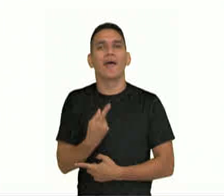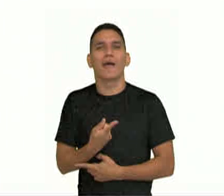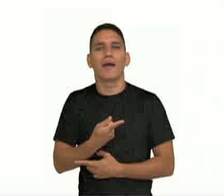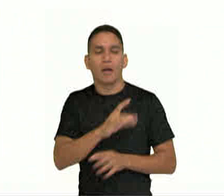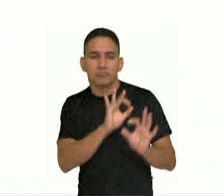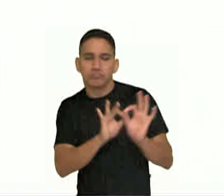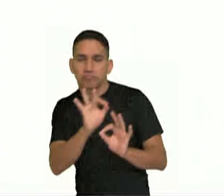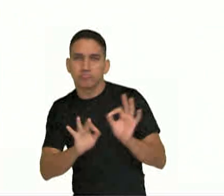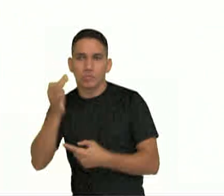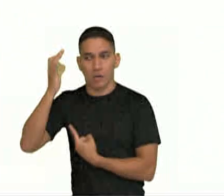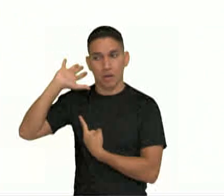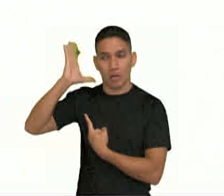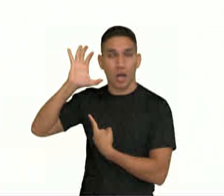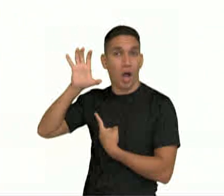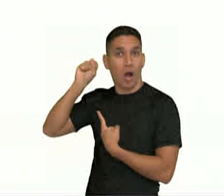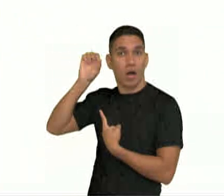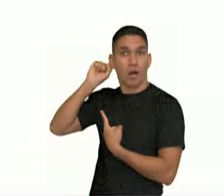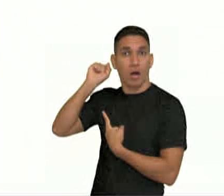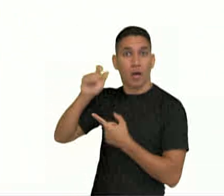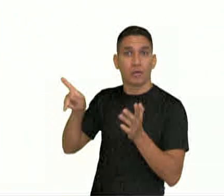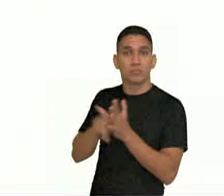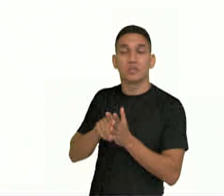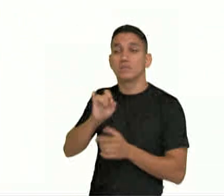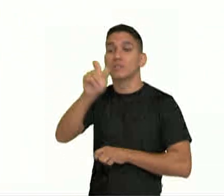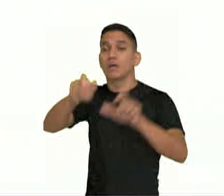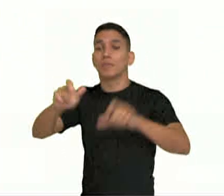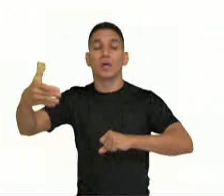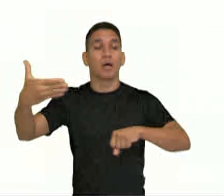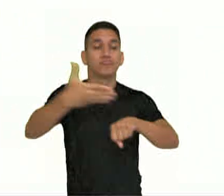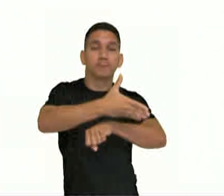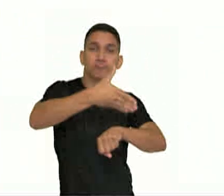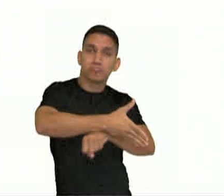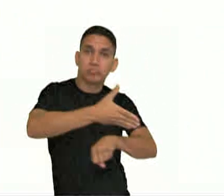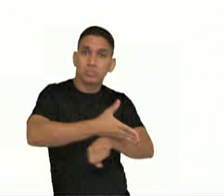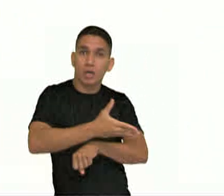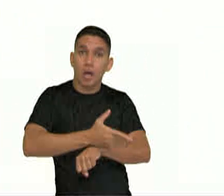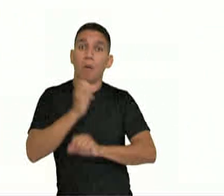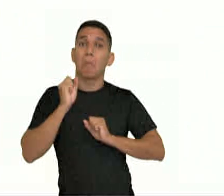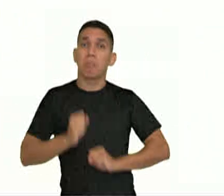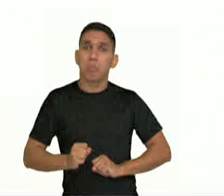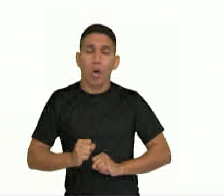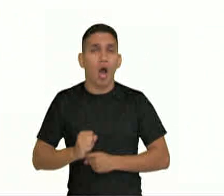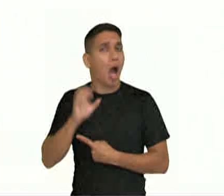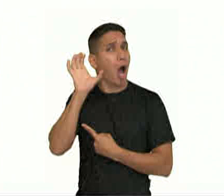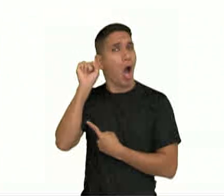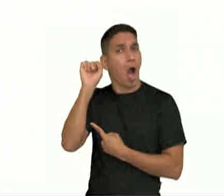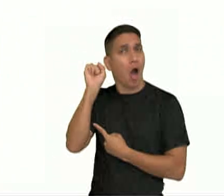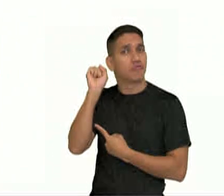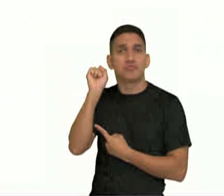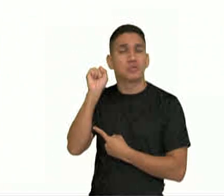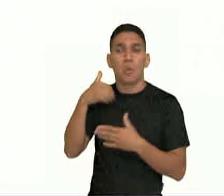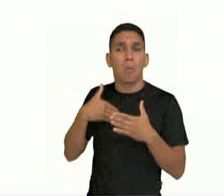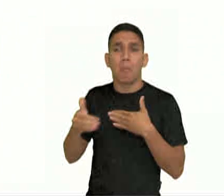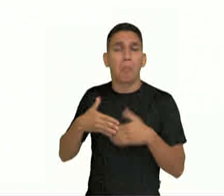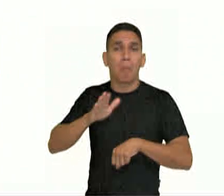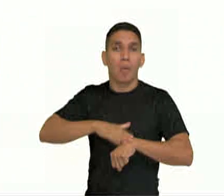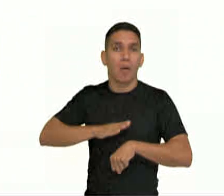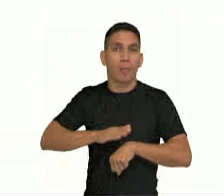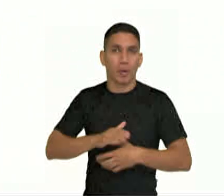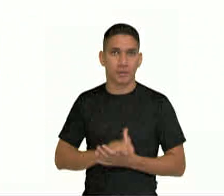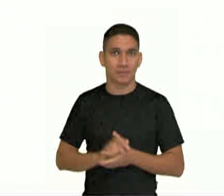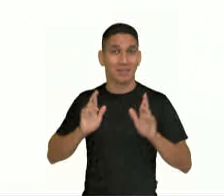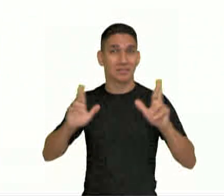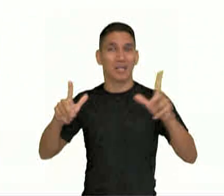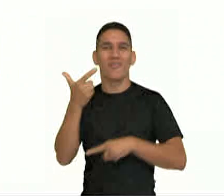de áudio sob demanda e o ouvinte pode escutá-los na hora que quiser, ao contrário